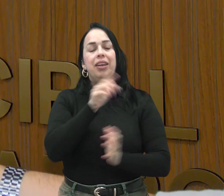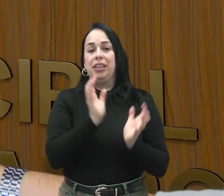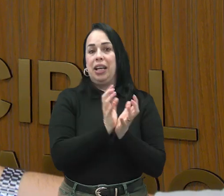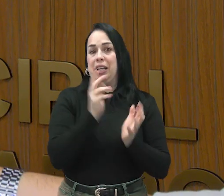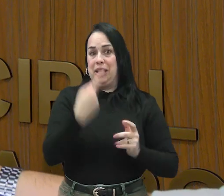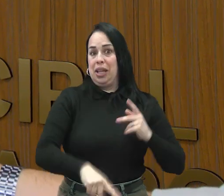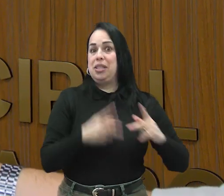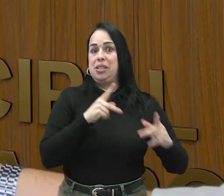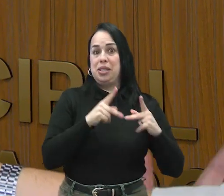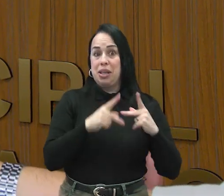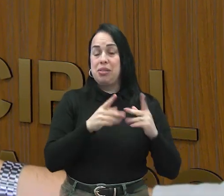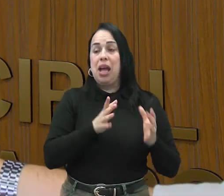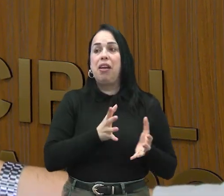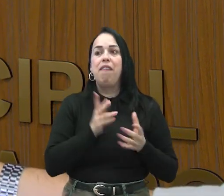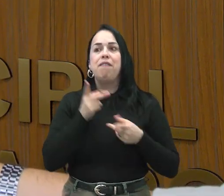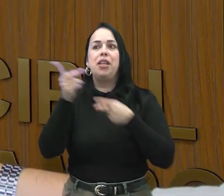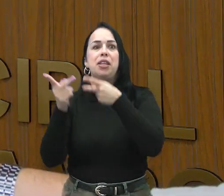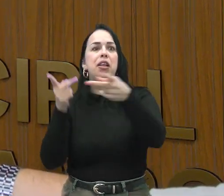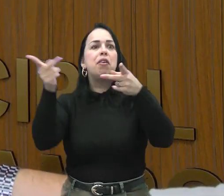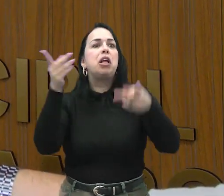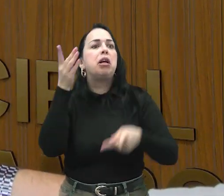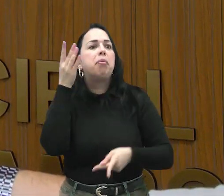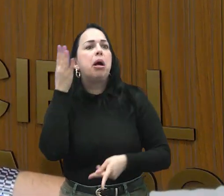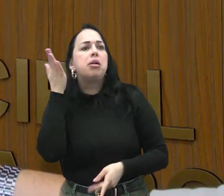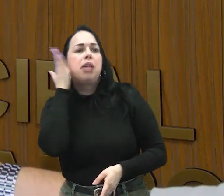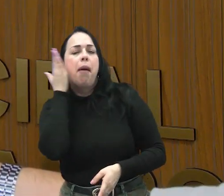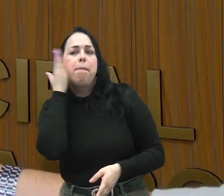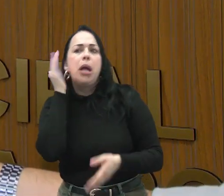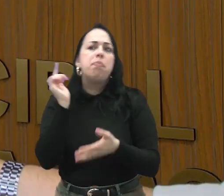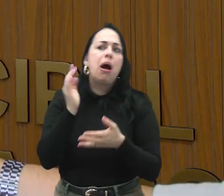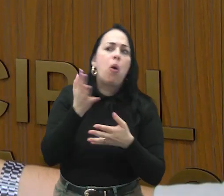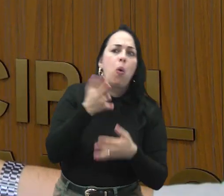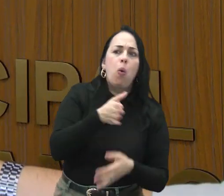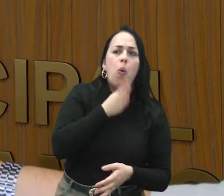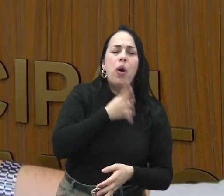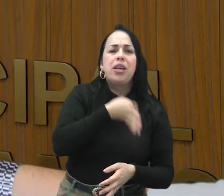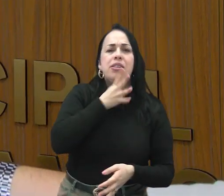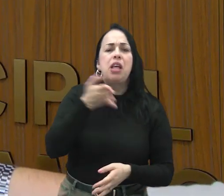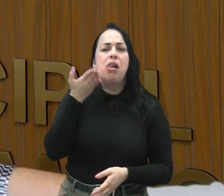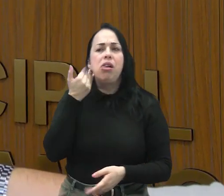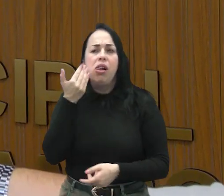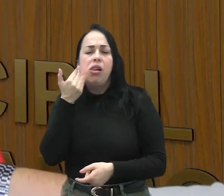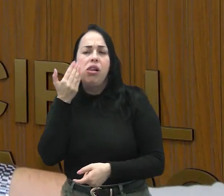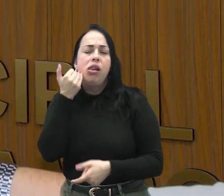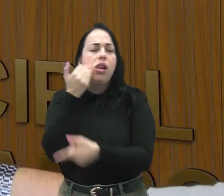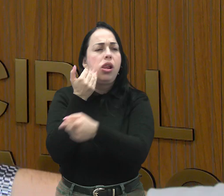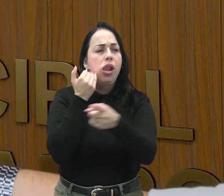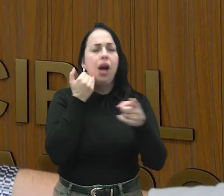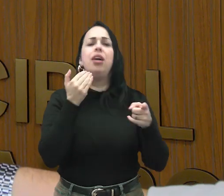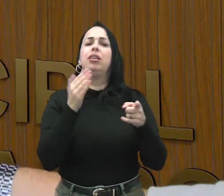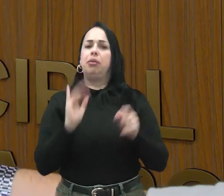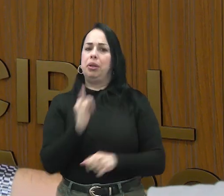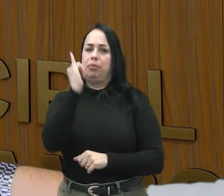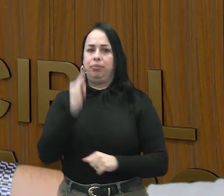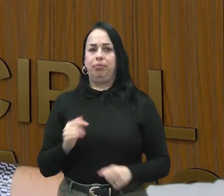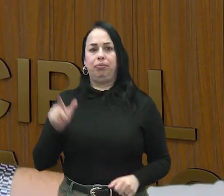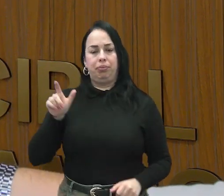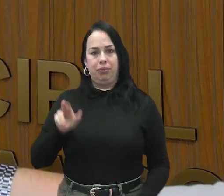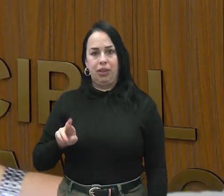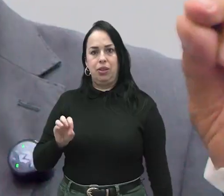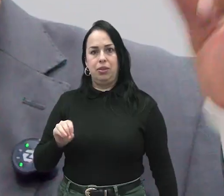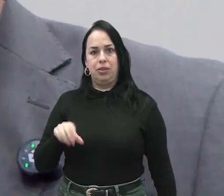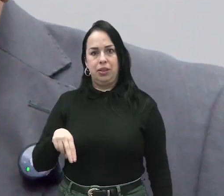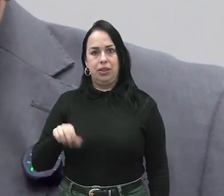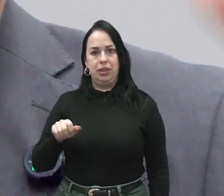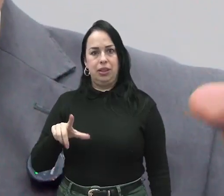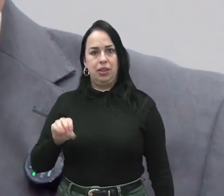que sai de São José, vai visitar novas câmaras, vai fazer experiências também para conhecer a parte de lei orgânica do município, então isso é muito